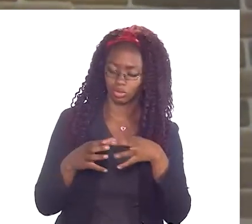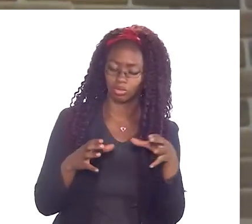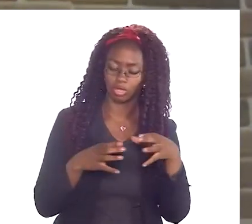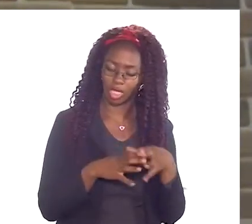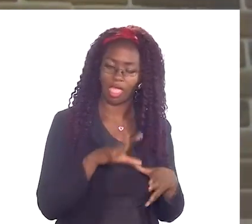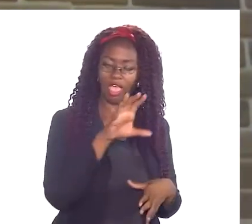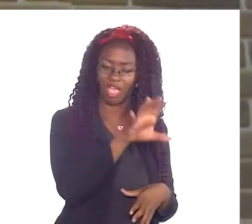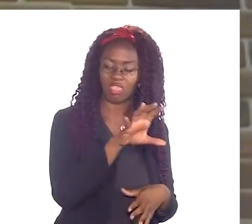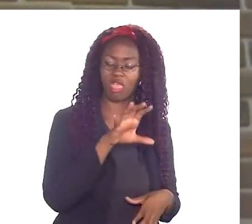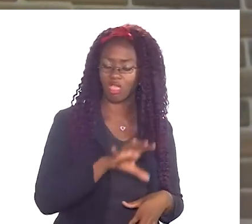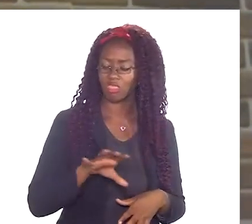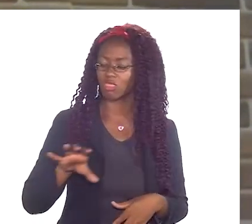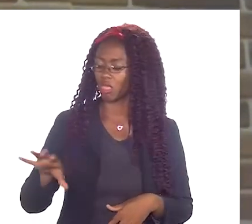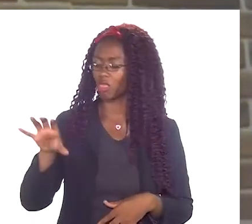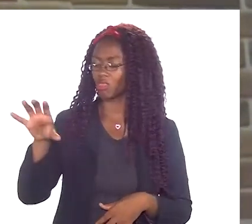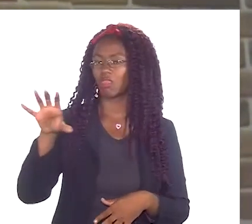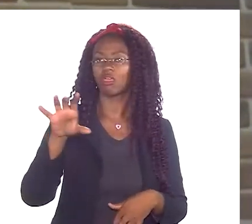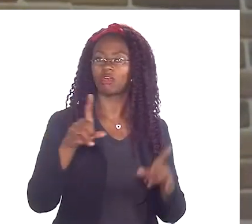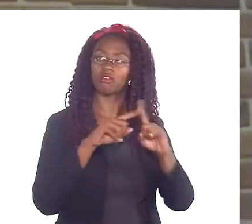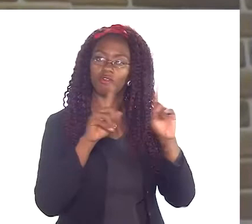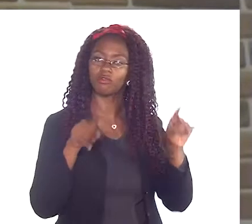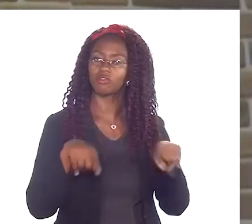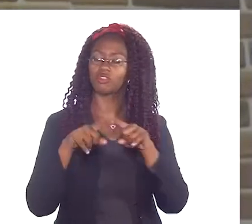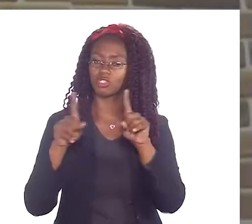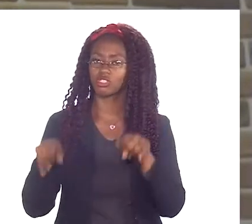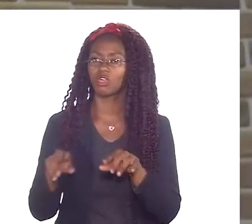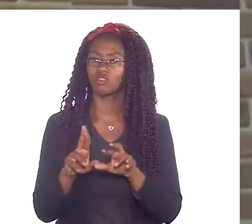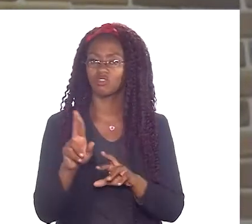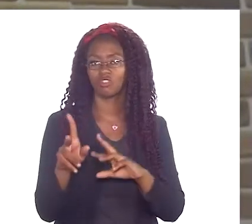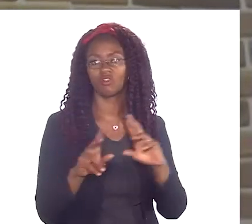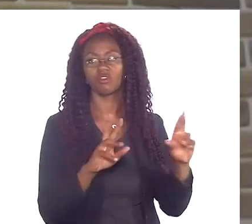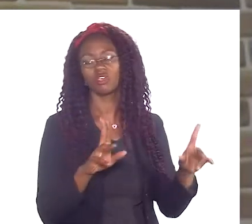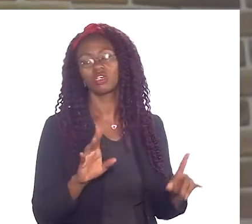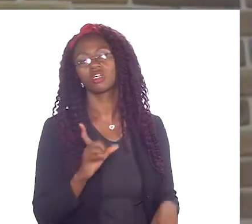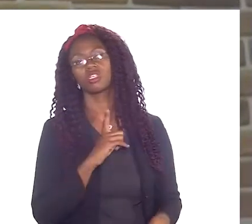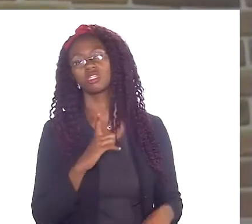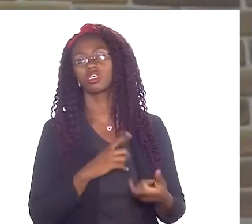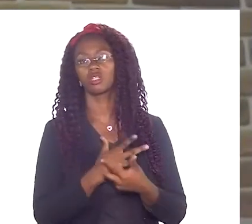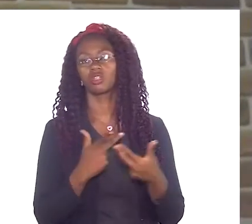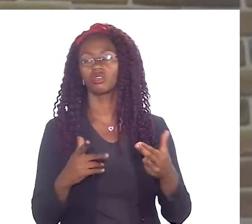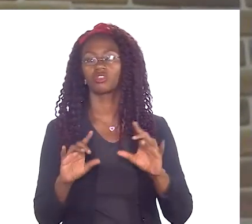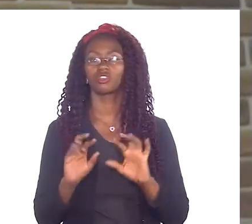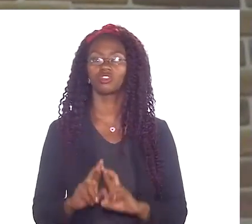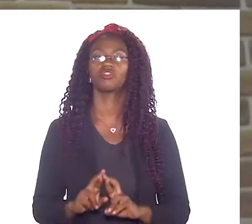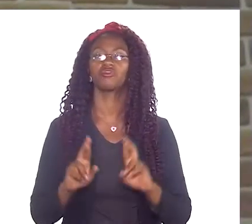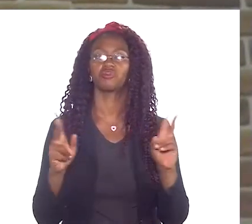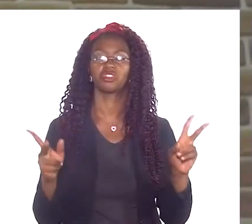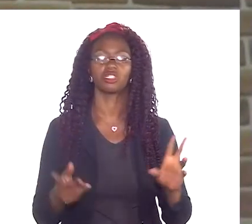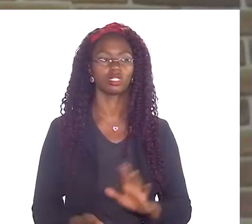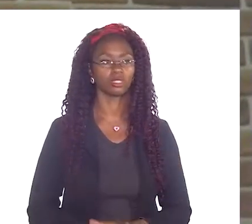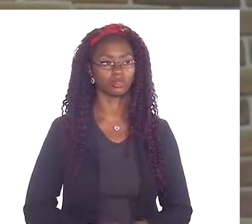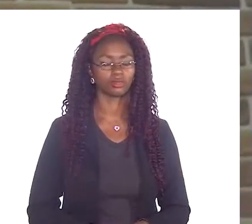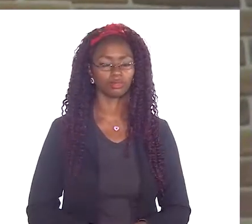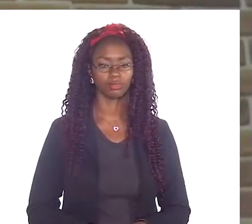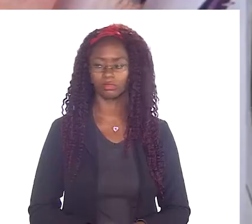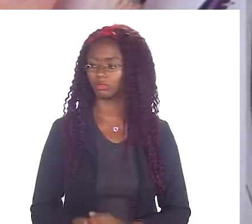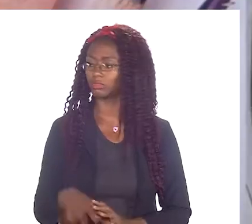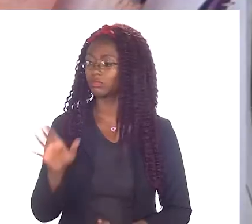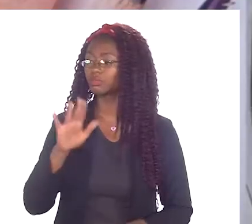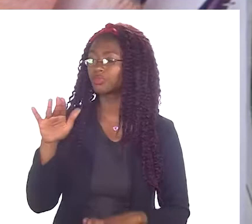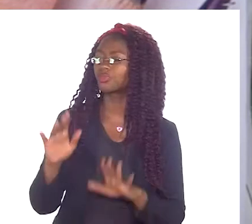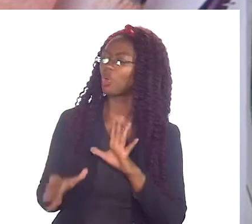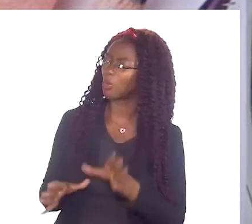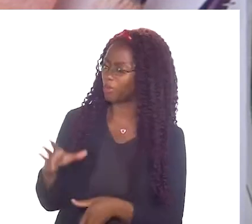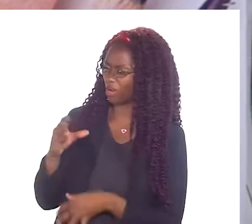cada área, para cada cargo, para cada função, tem especificamente algumas especificações, né? Entendi.